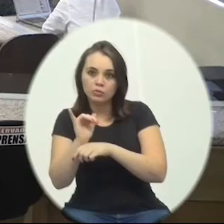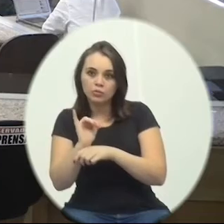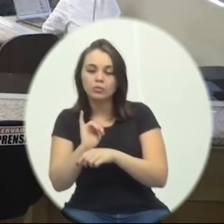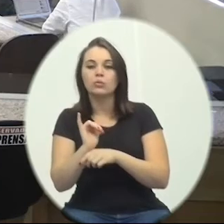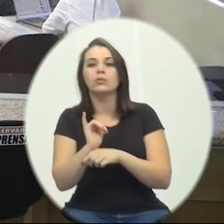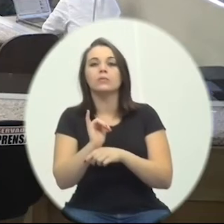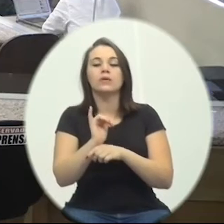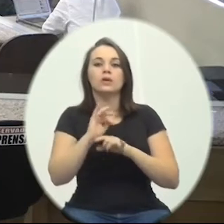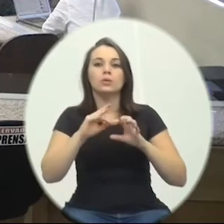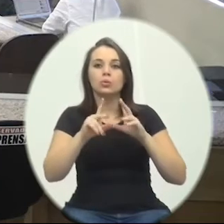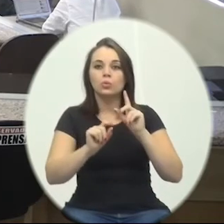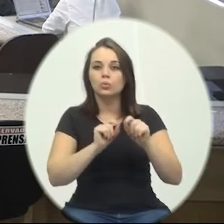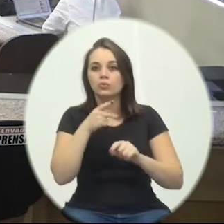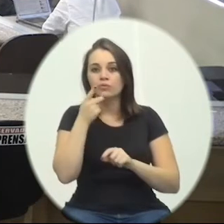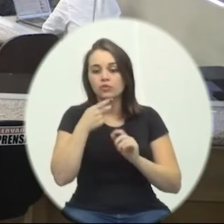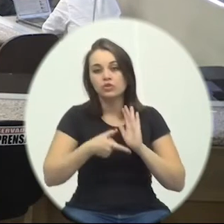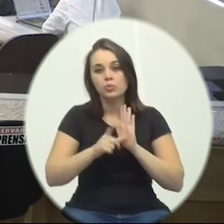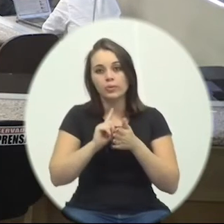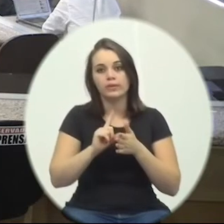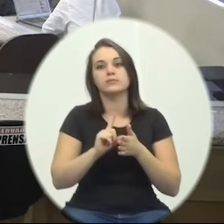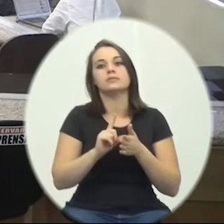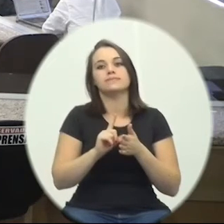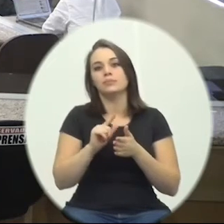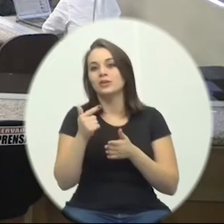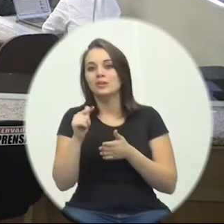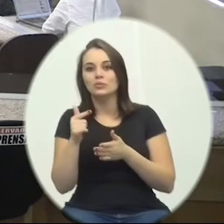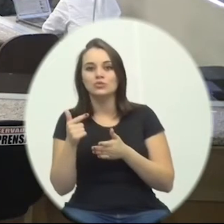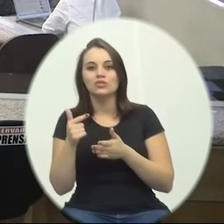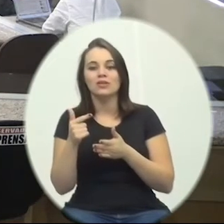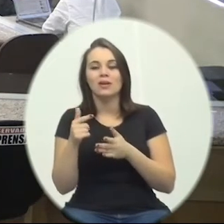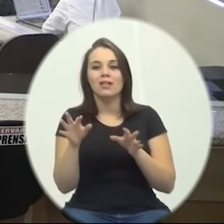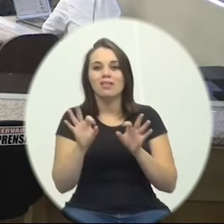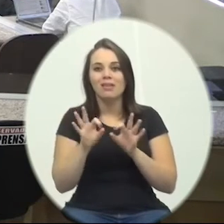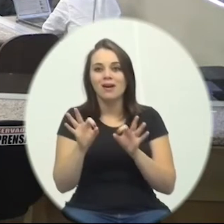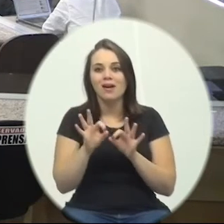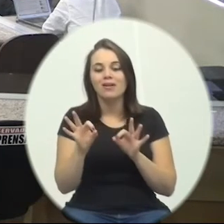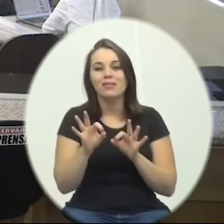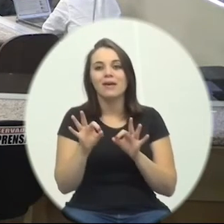ao cidadão. Questão de ordem cedida ao vereador Jair.